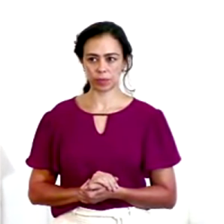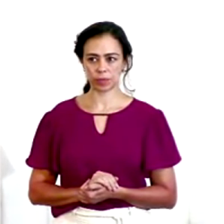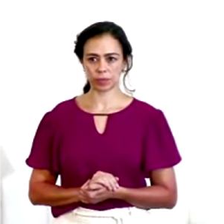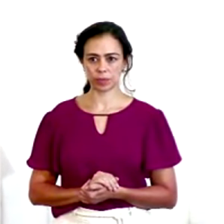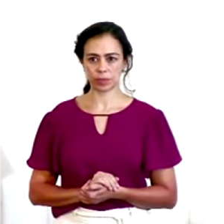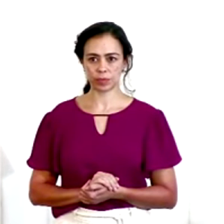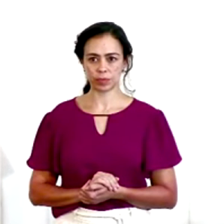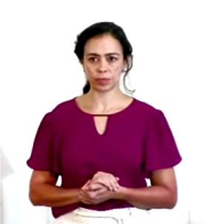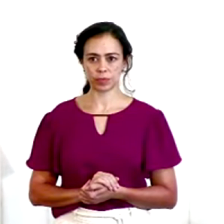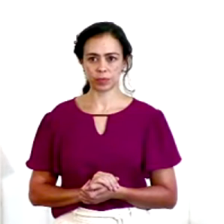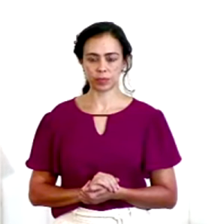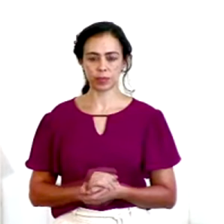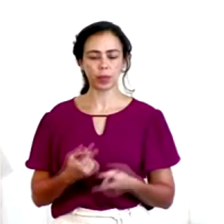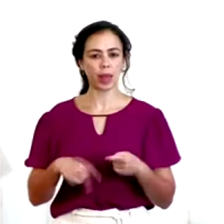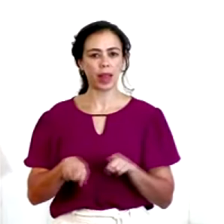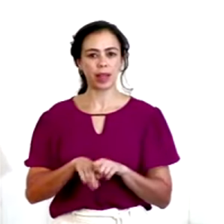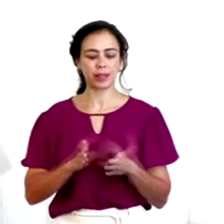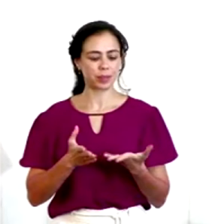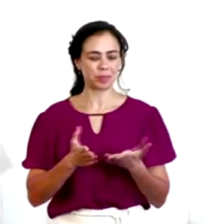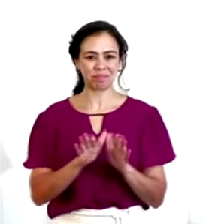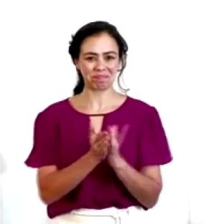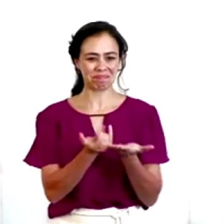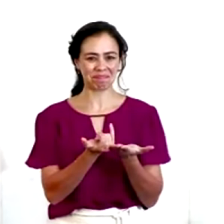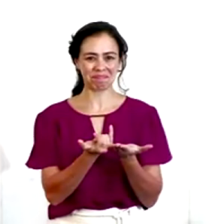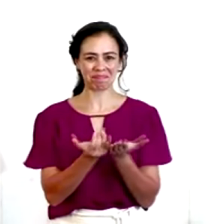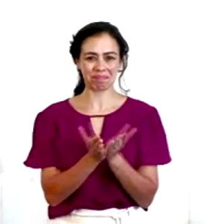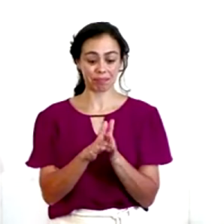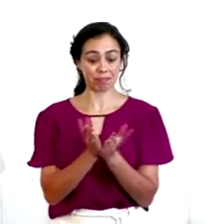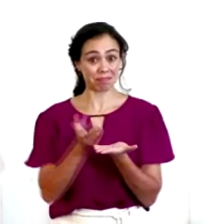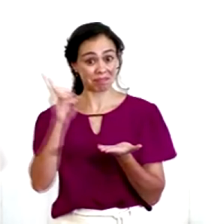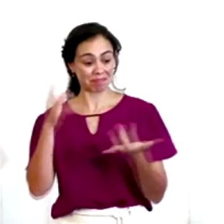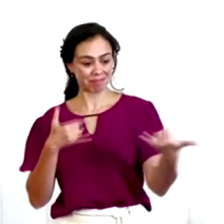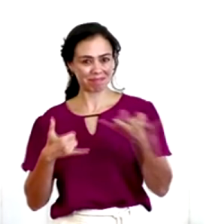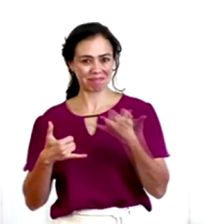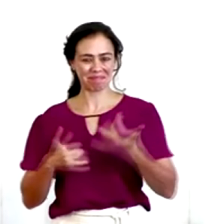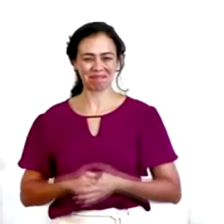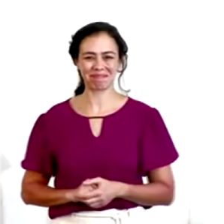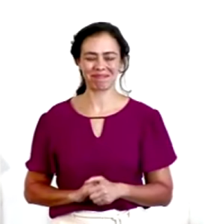Assim diz a palavra do Senhor. Cântico de romagem.